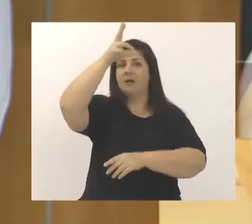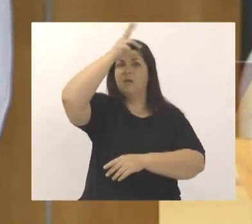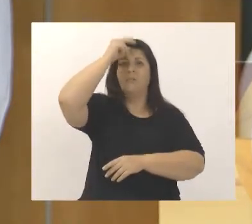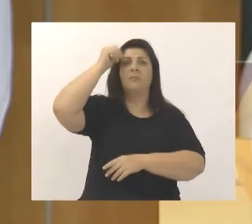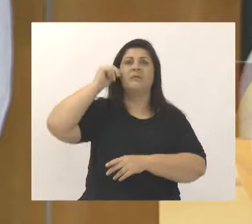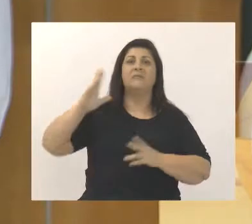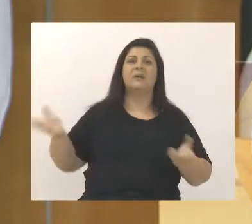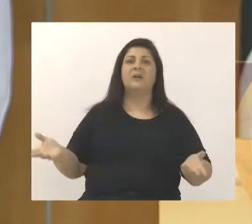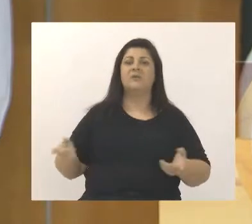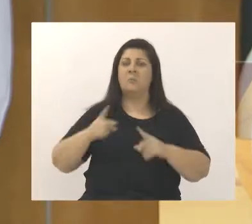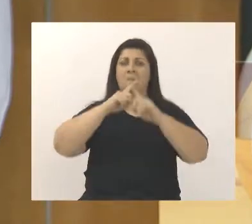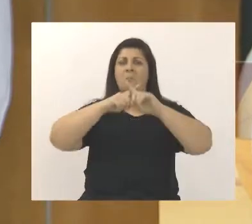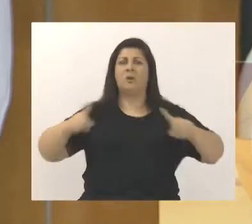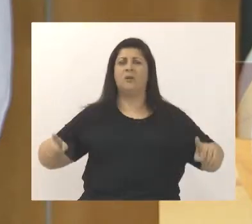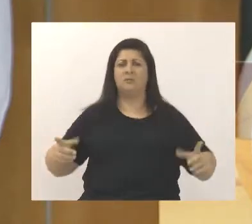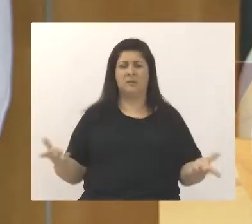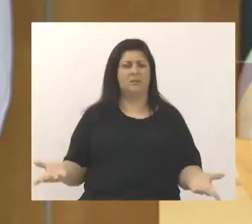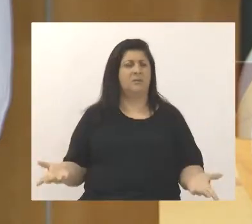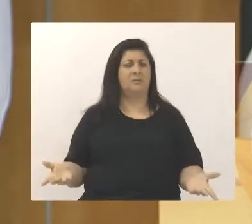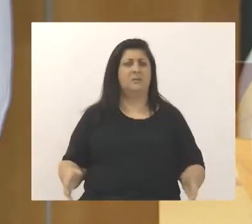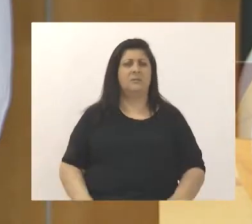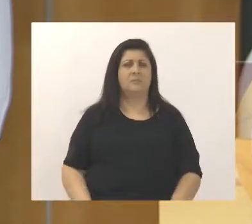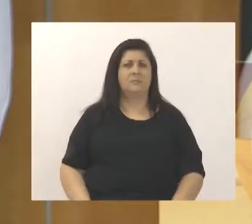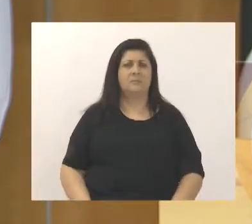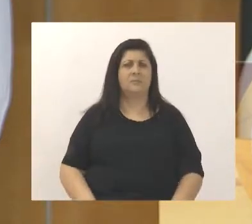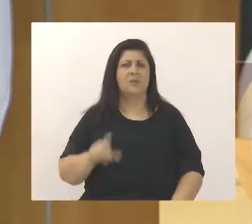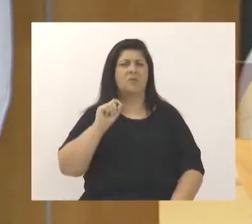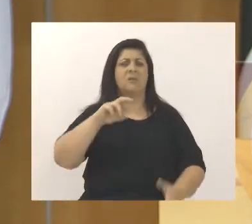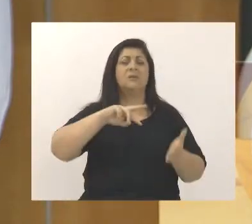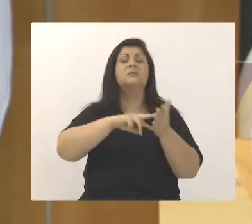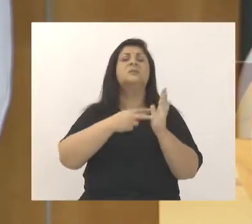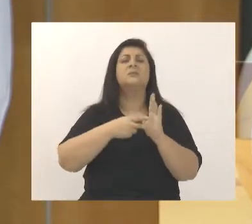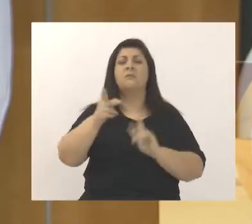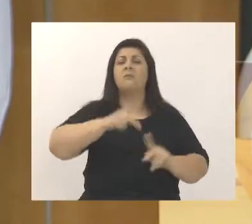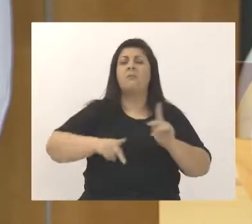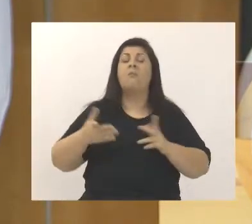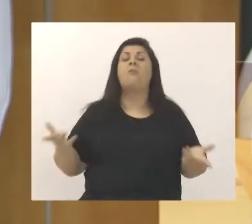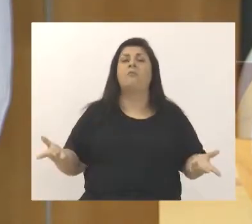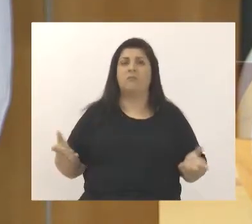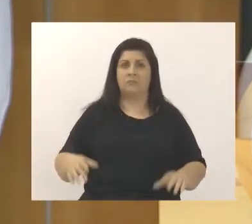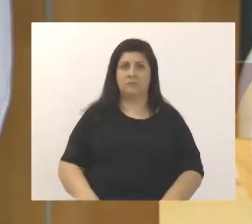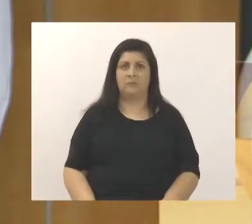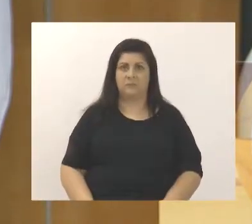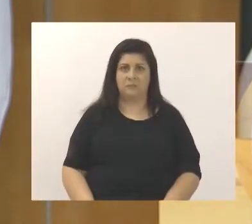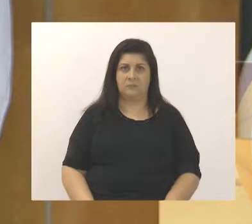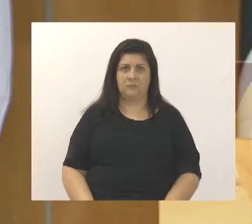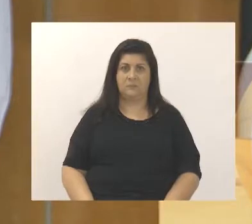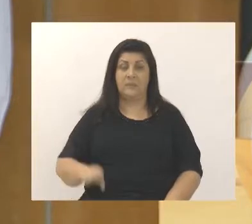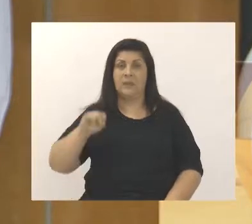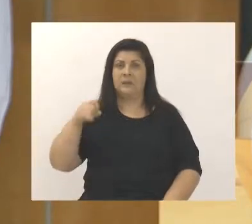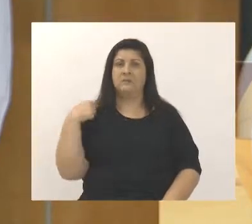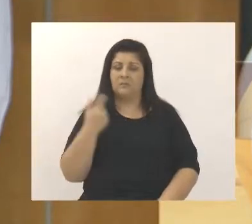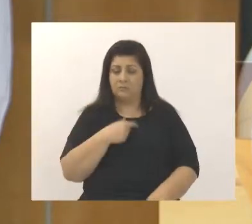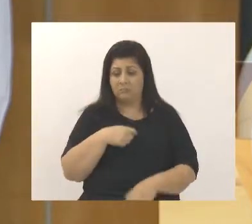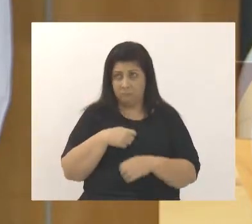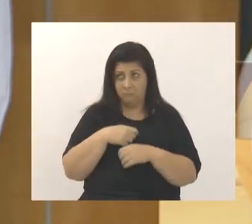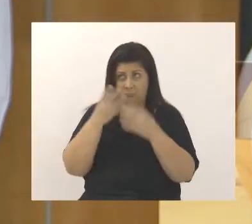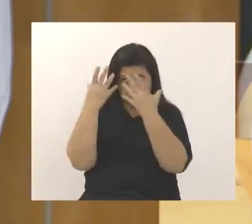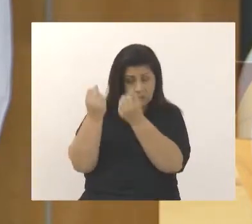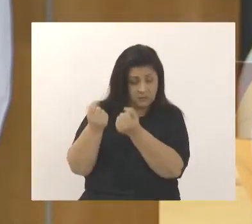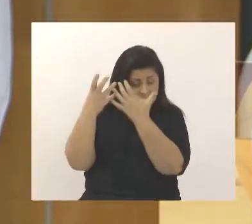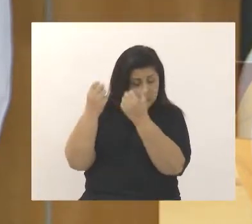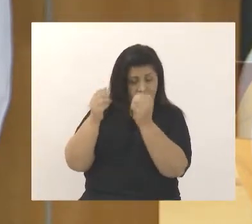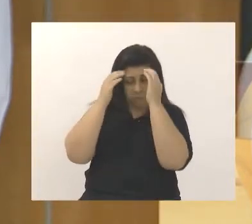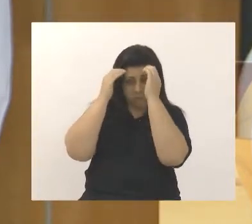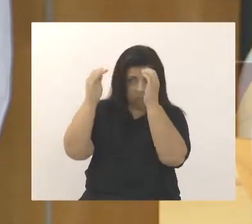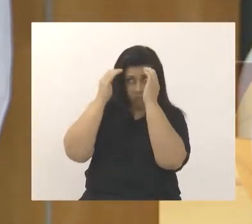o executivo vetar? O que vai ser do povo da nossa cidade, da população da nossa cidade, se nós abaixar a cabeça para tudo que